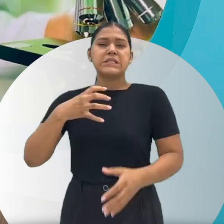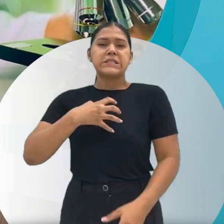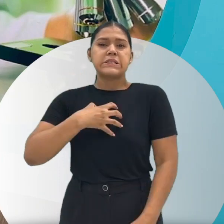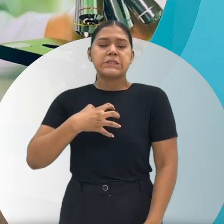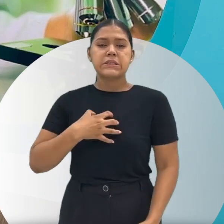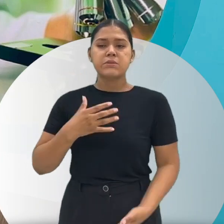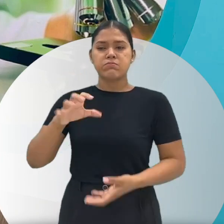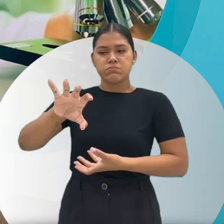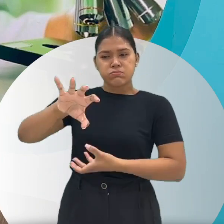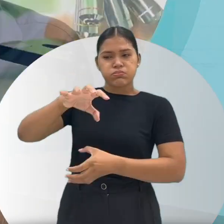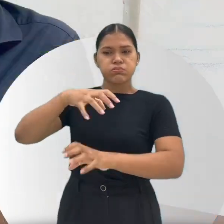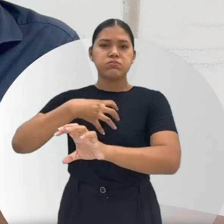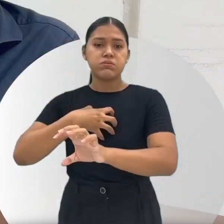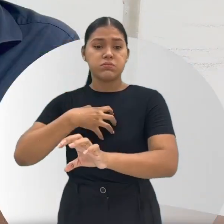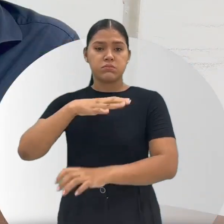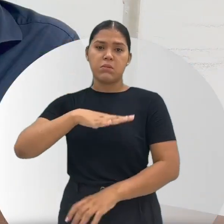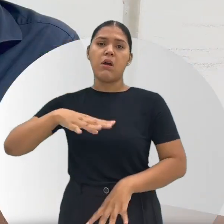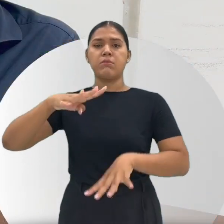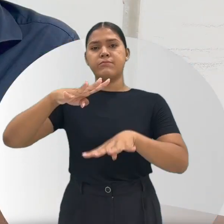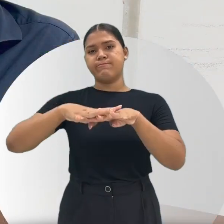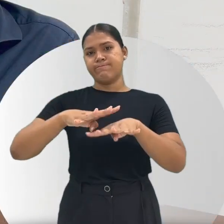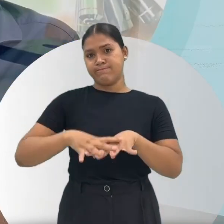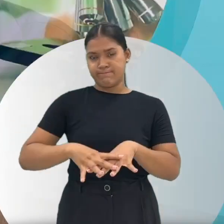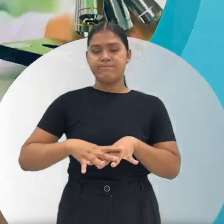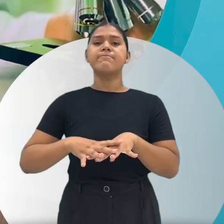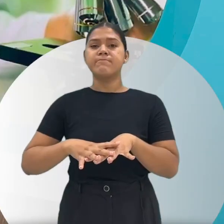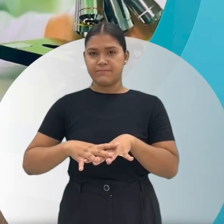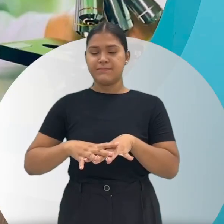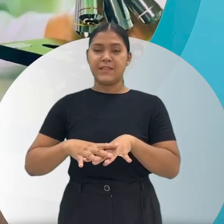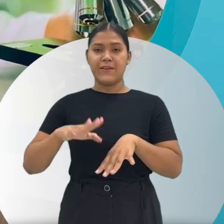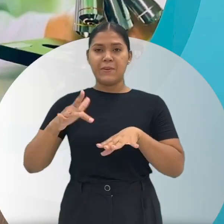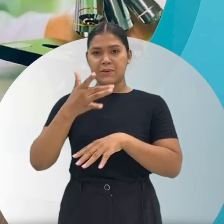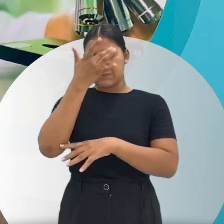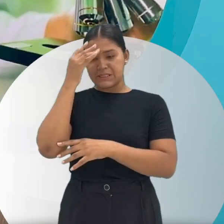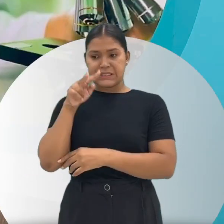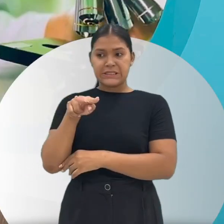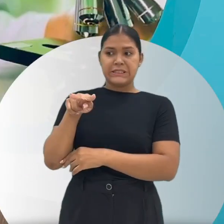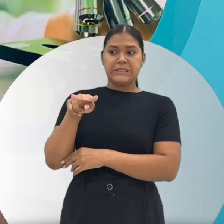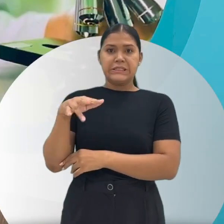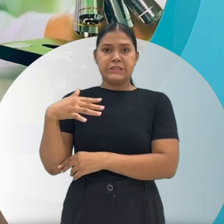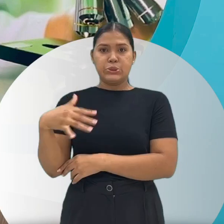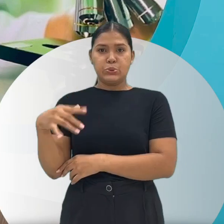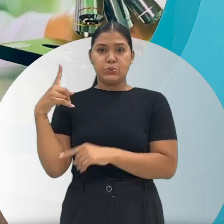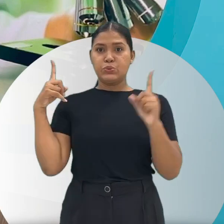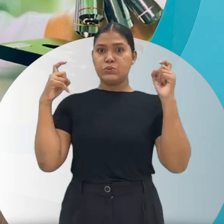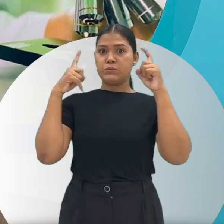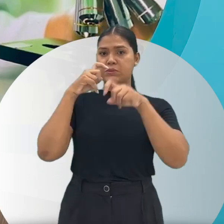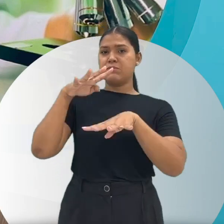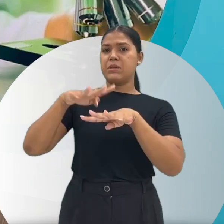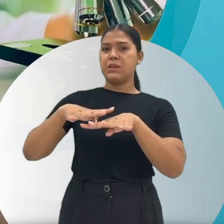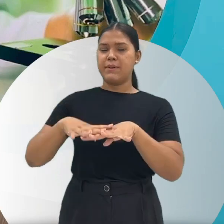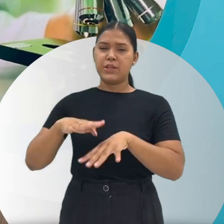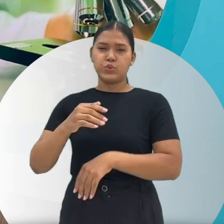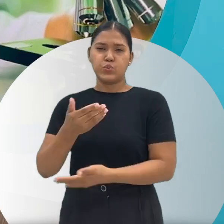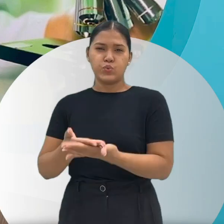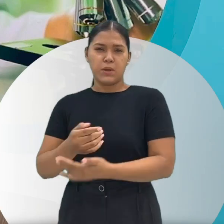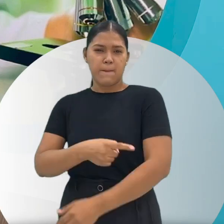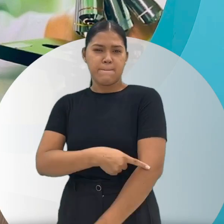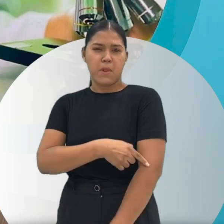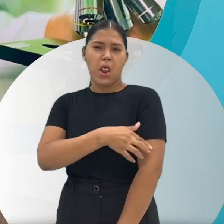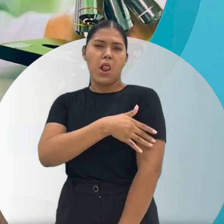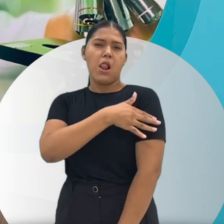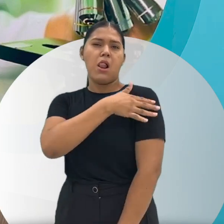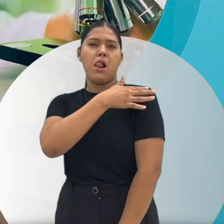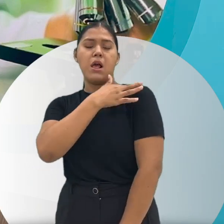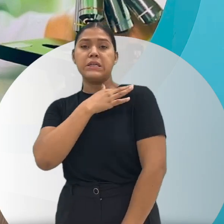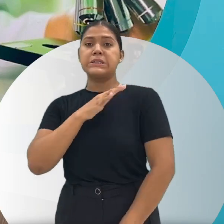né, no âmbito da matemática, que acaba sendo um bicho de sete cabeças para muita gente quando está estudando, né, no ensino fundamental, no ensino médio,